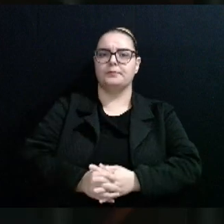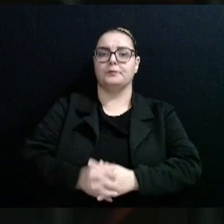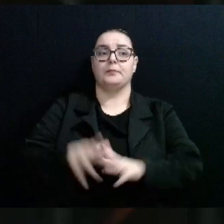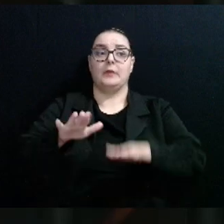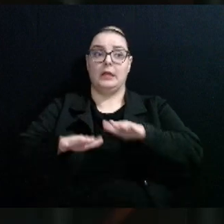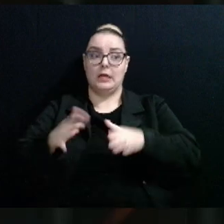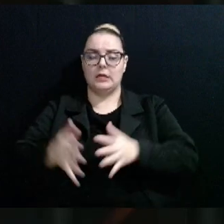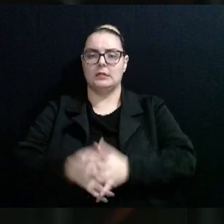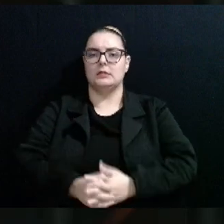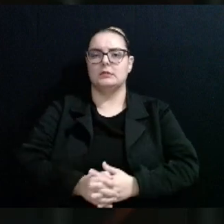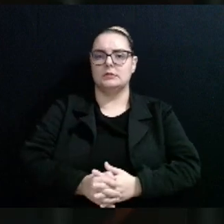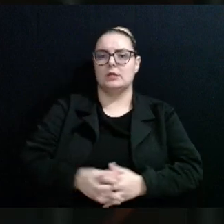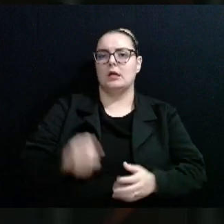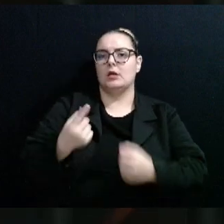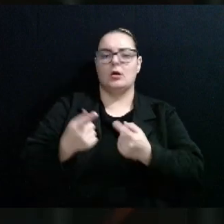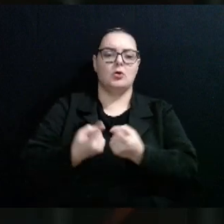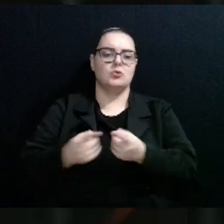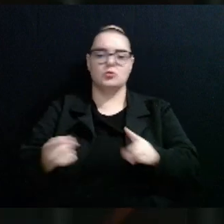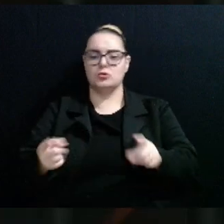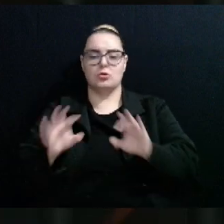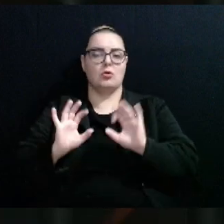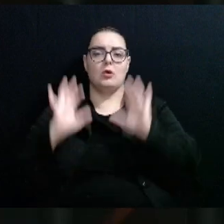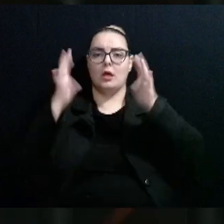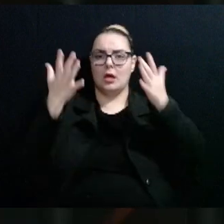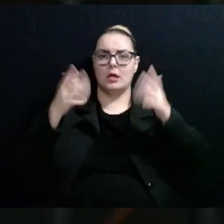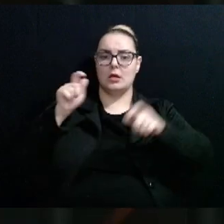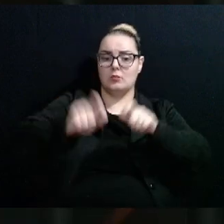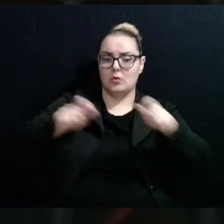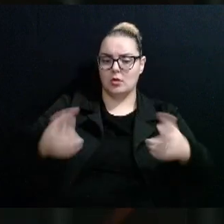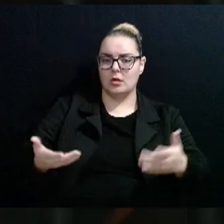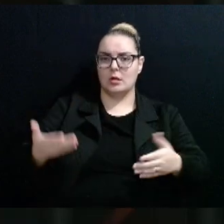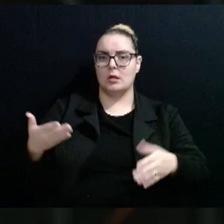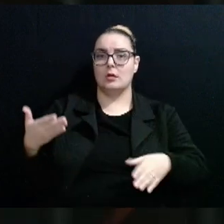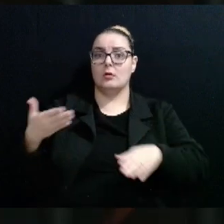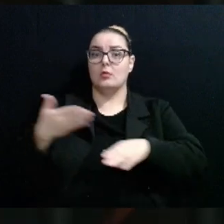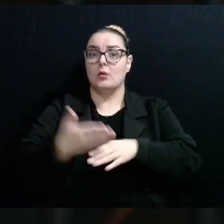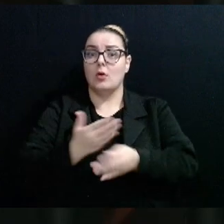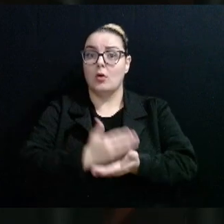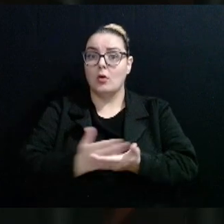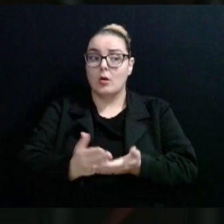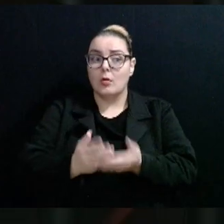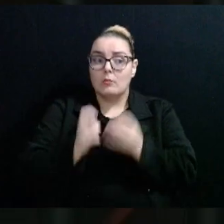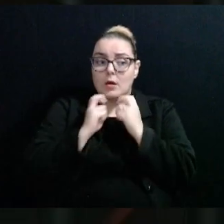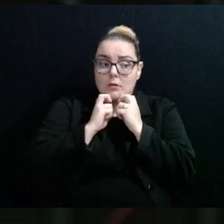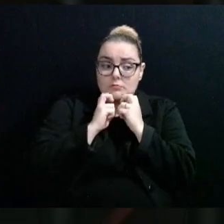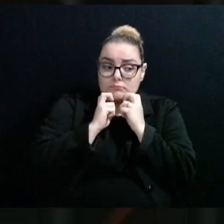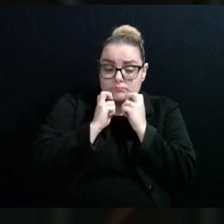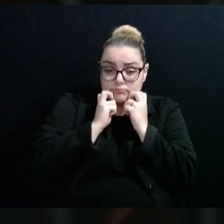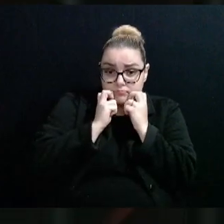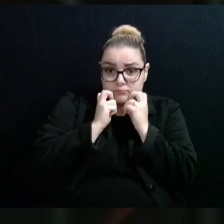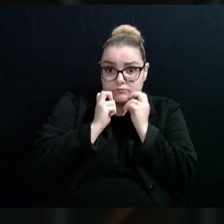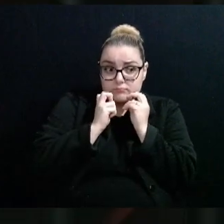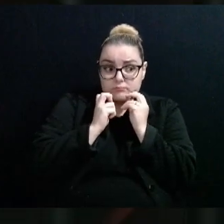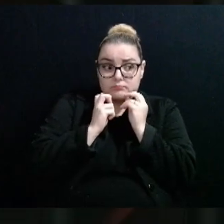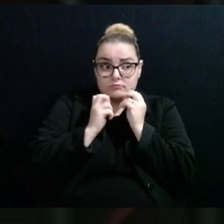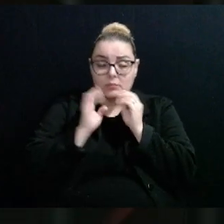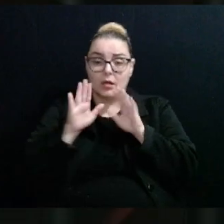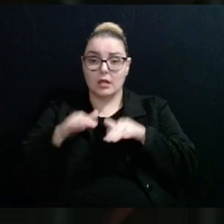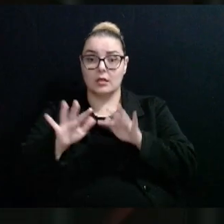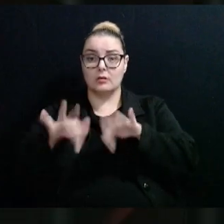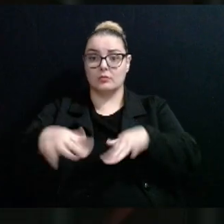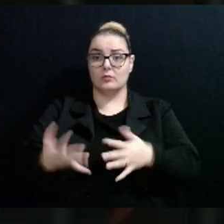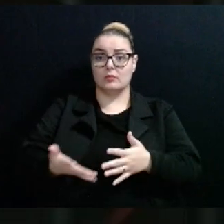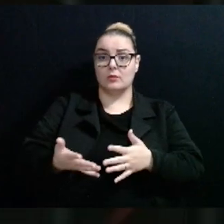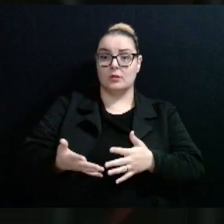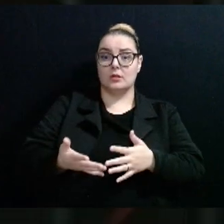algum churrasco, confraternização, as pessoas entram, iniciam tímidas, né? Aí, no final, se você